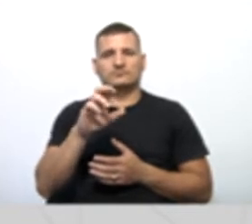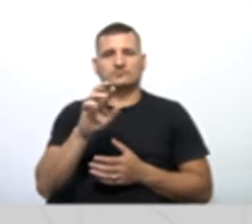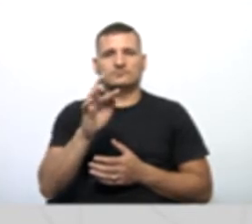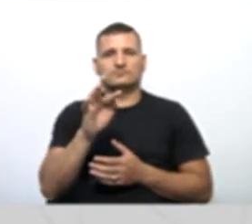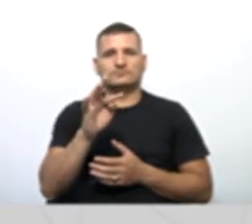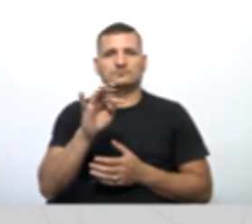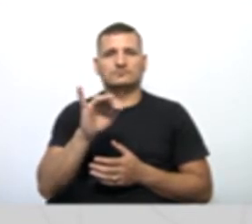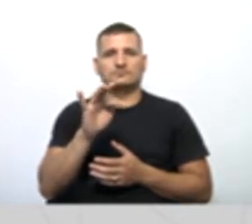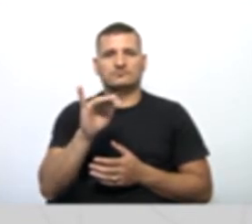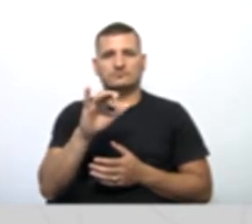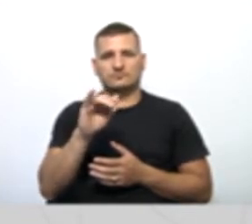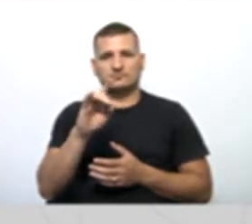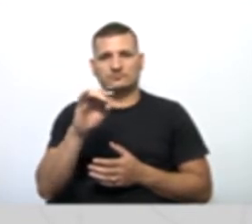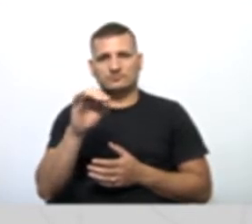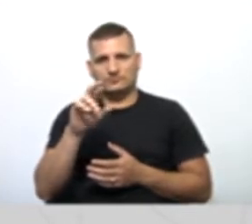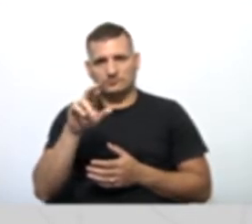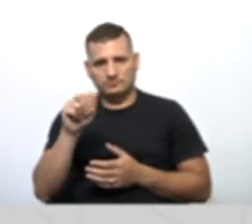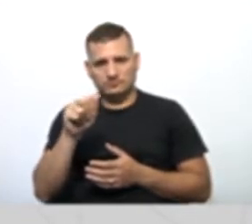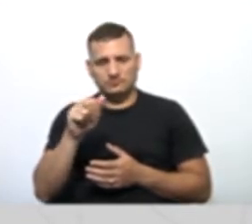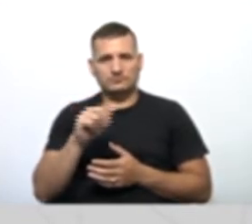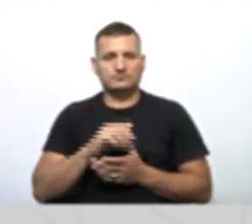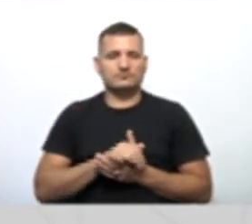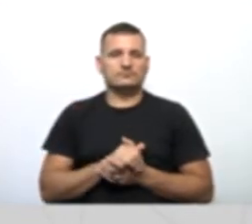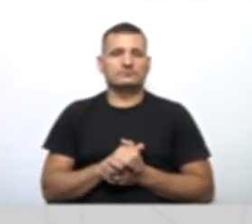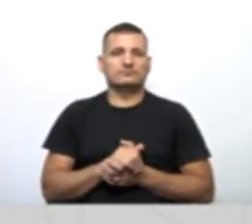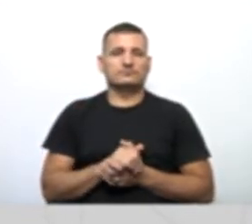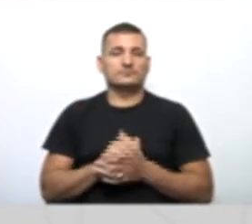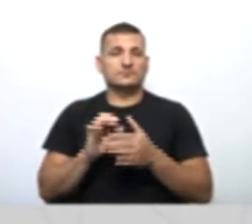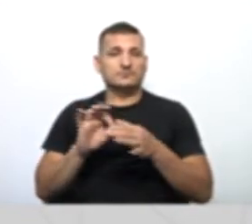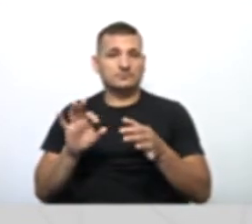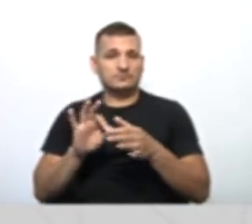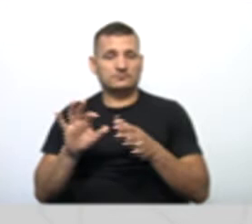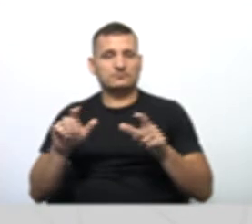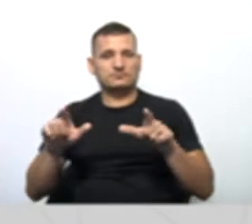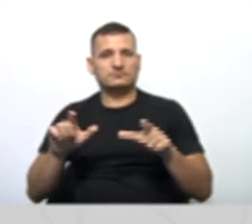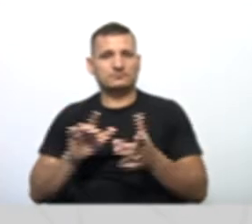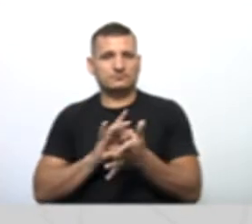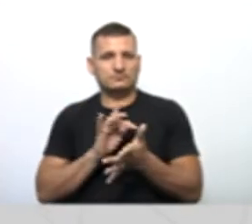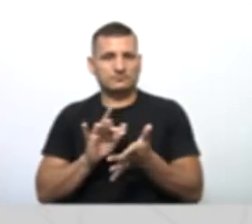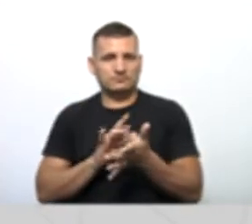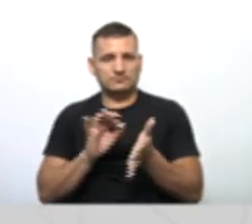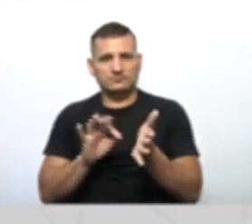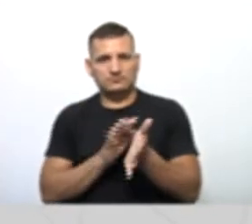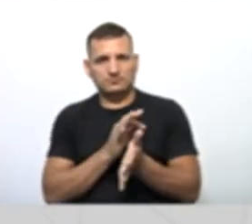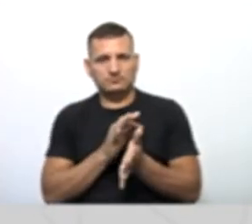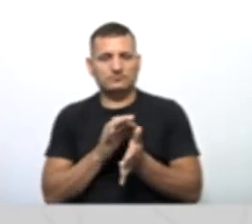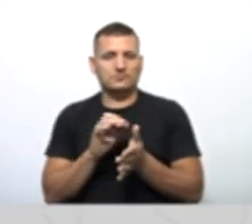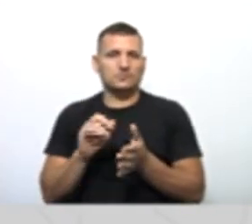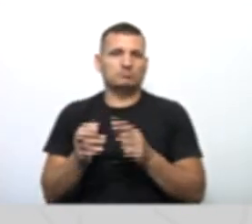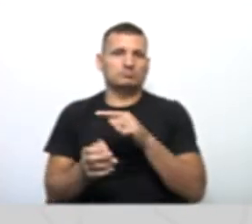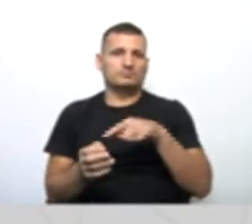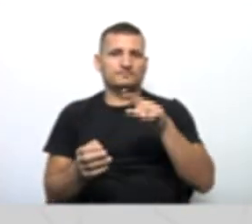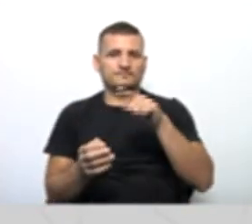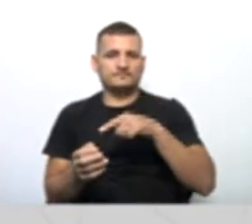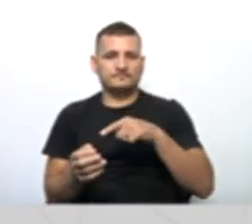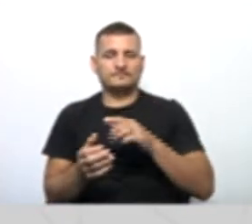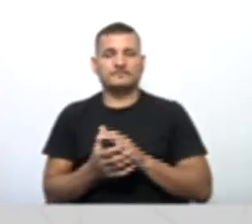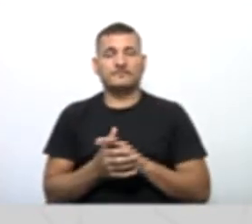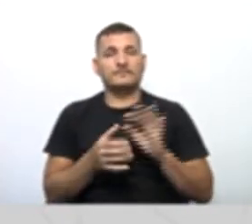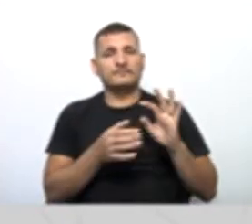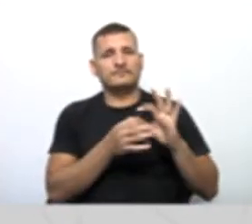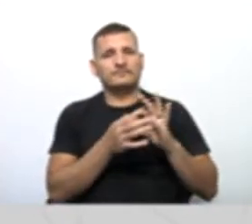revogar os certificados digitais, né? Nesse contexto, nós falamos então de